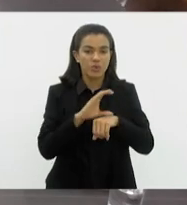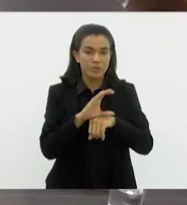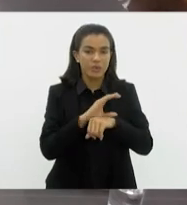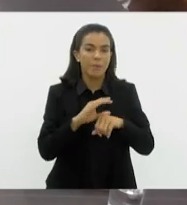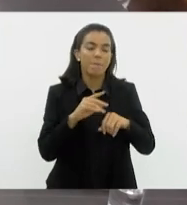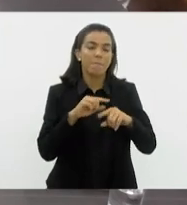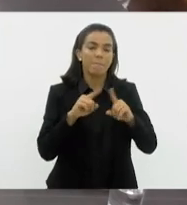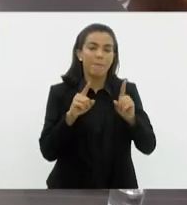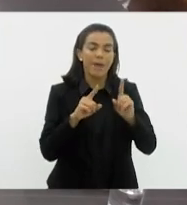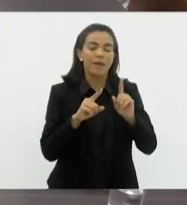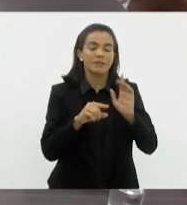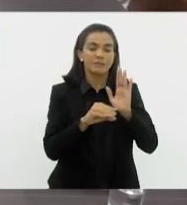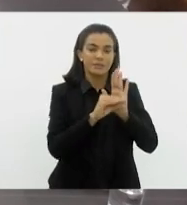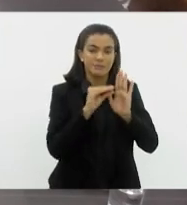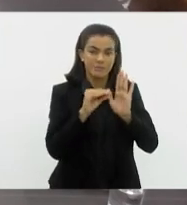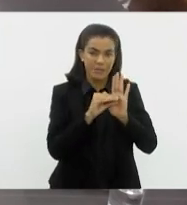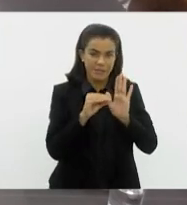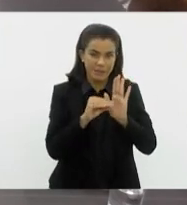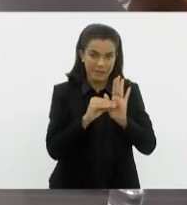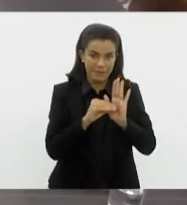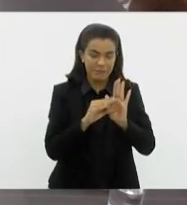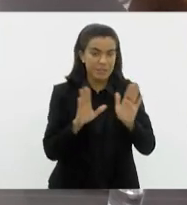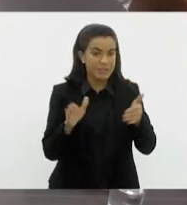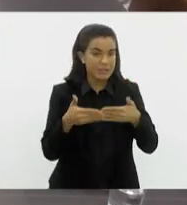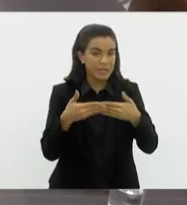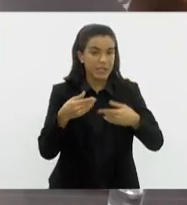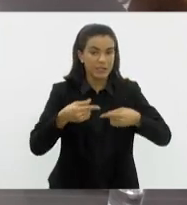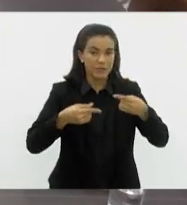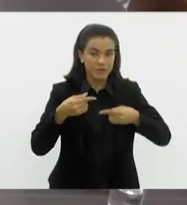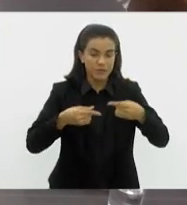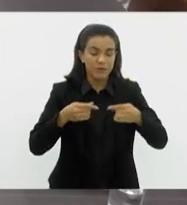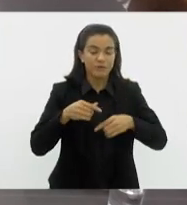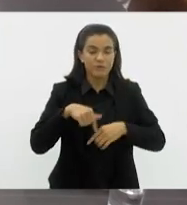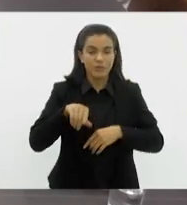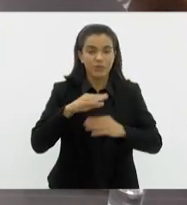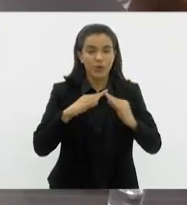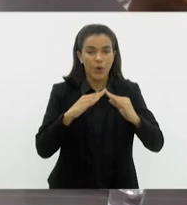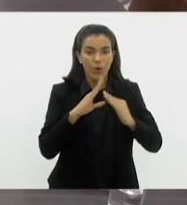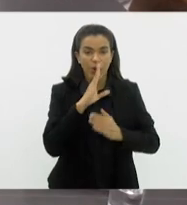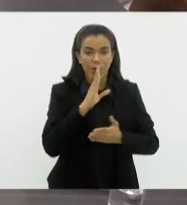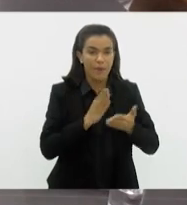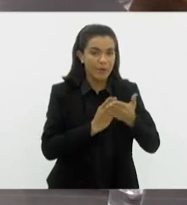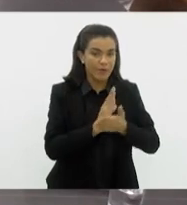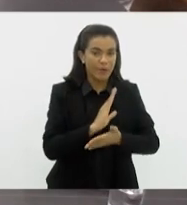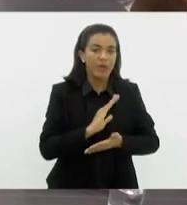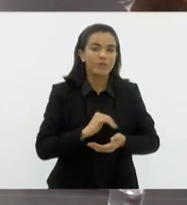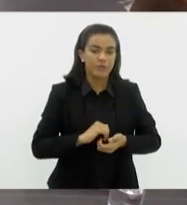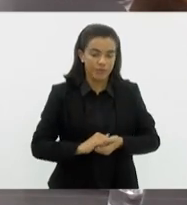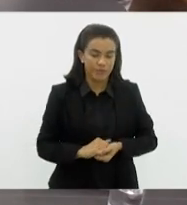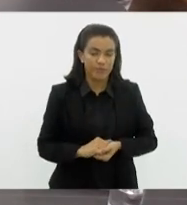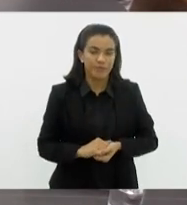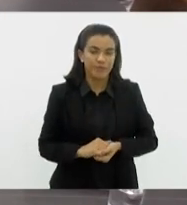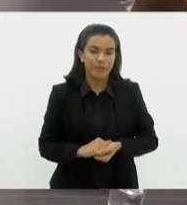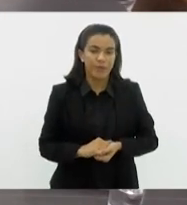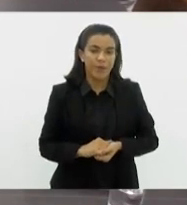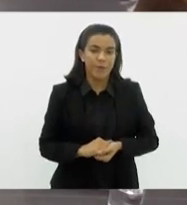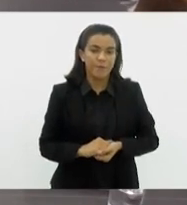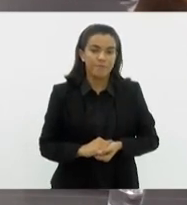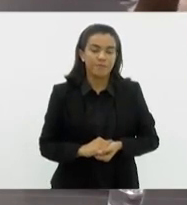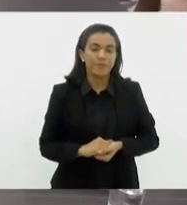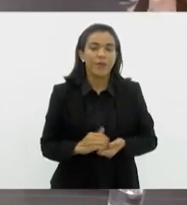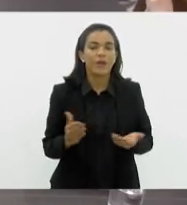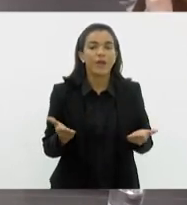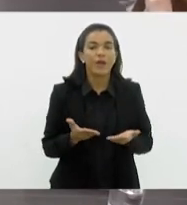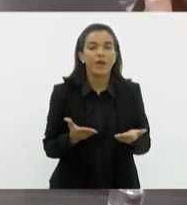emendas. Em encerrada a discussão e em votação, senhores que aprovam, permaneçam como estão. Aprovado. Vamos